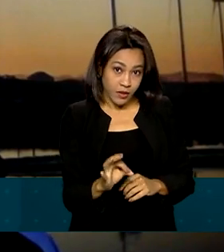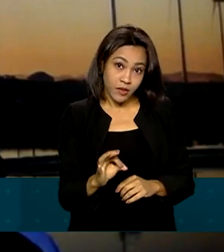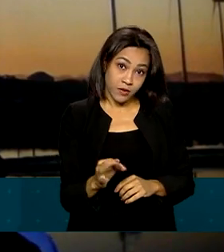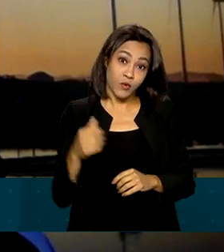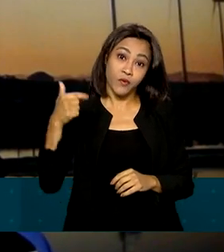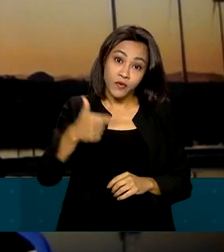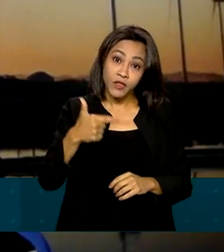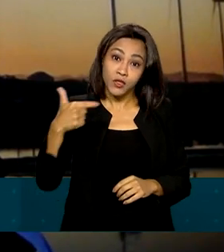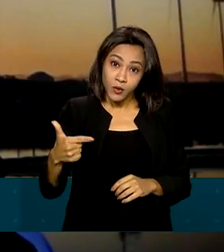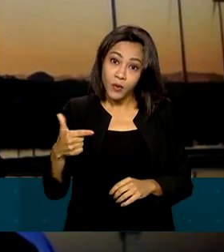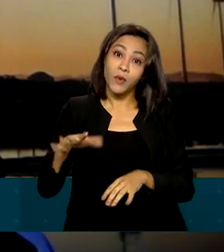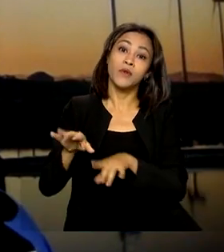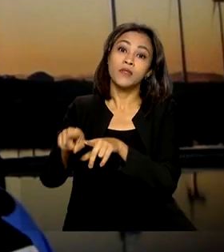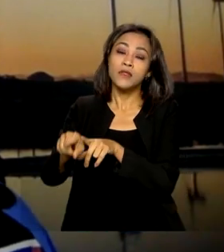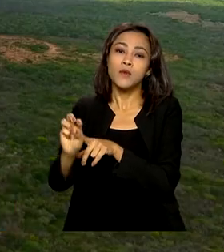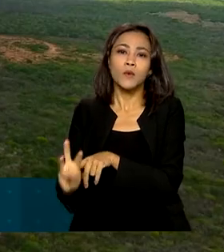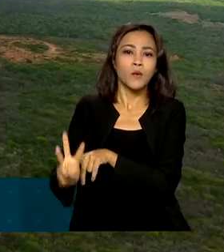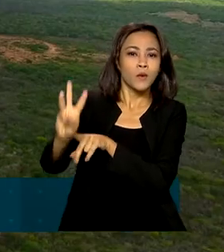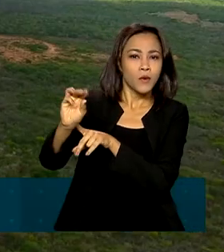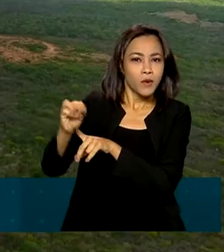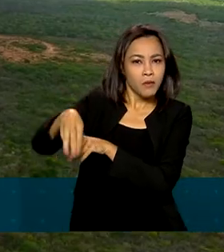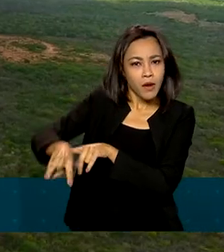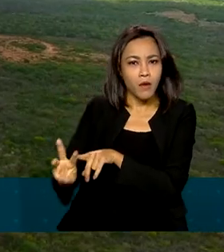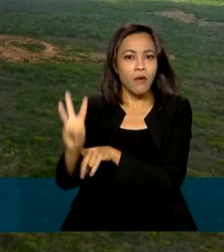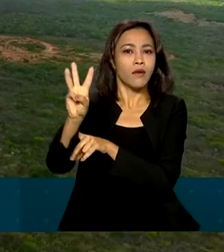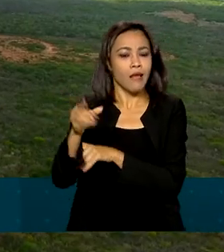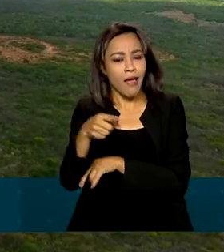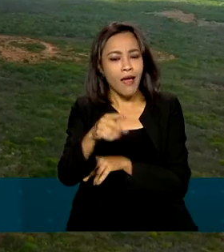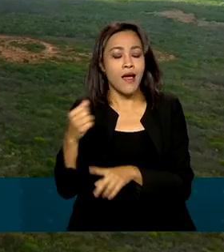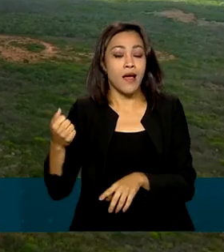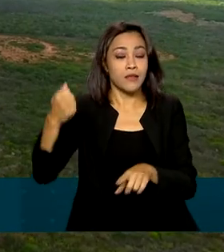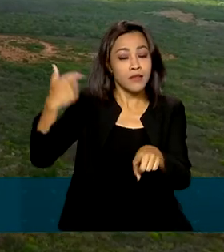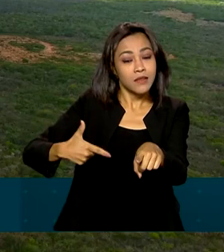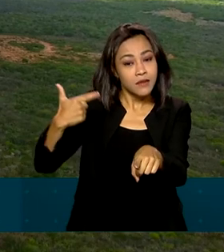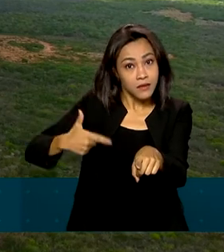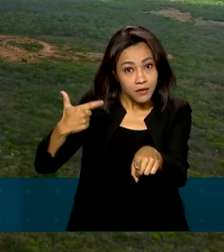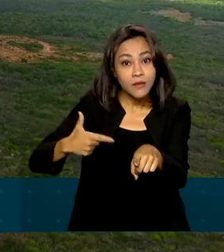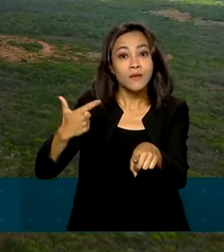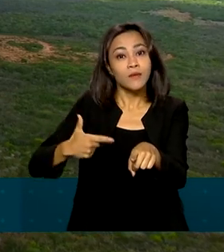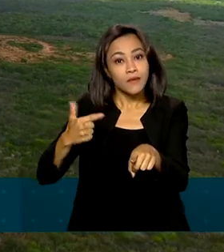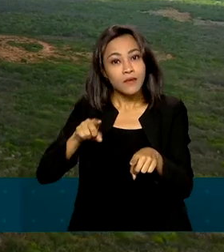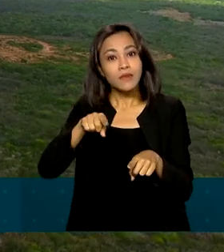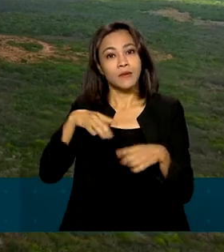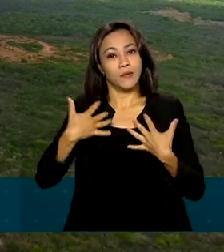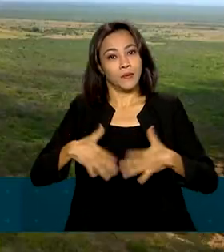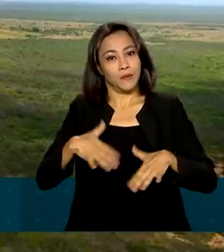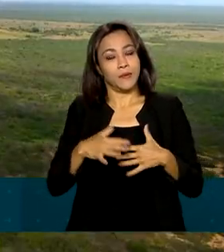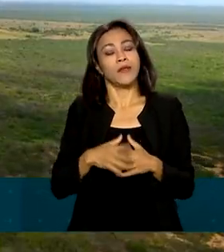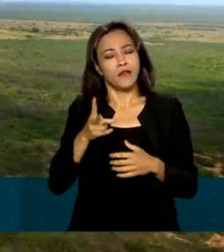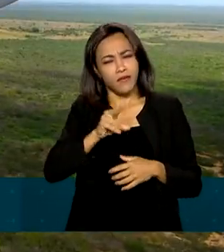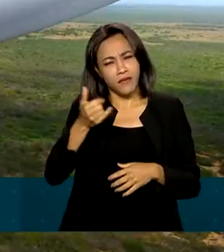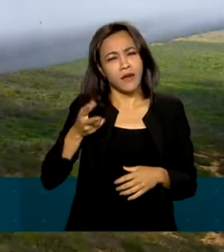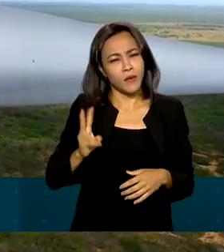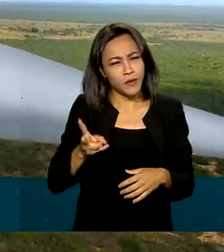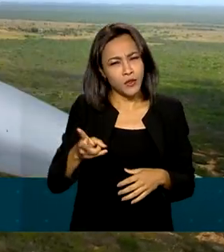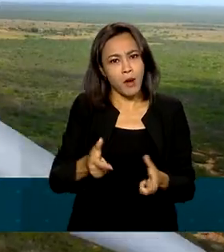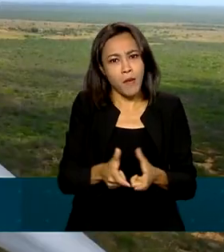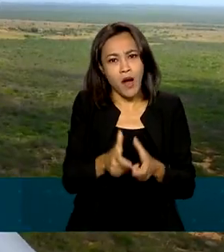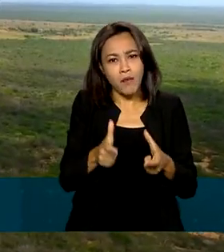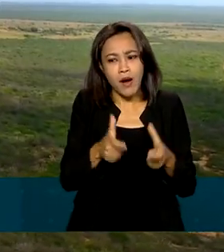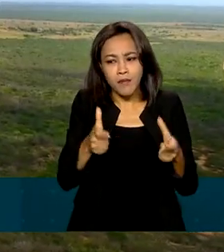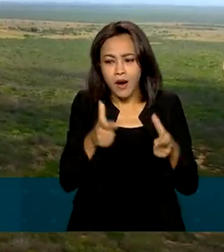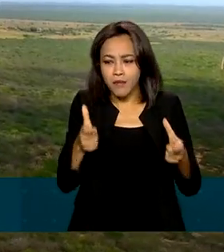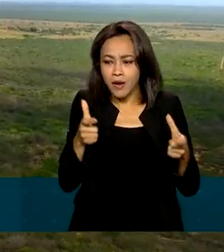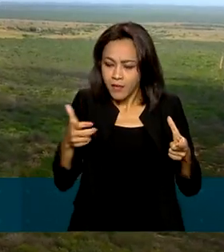gigawatts de capacidade instalada. É a segunda fonte de geração da matriz e vai continuar crescendo nos